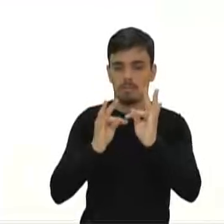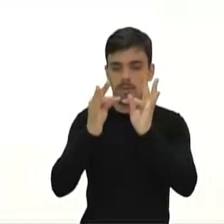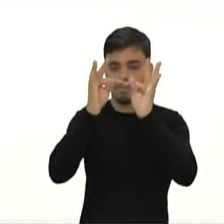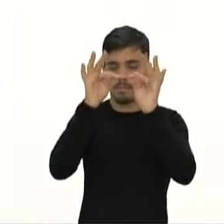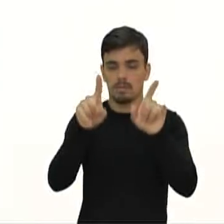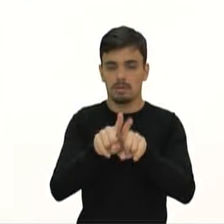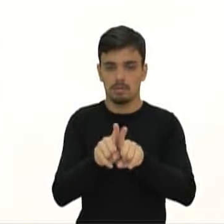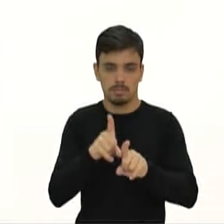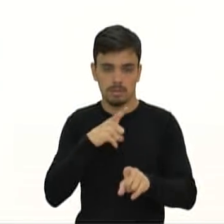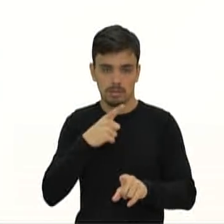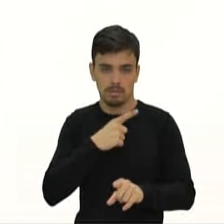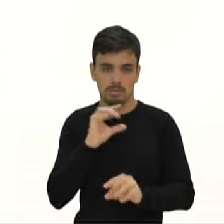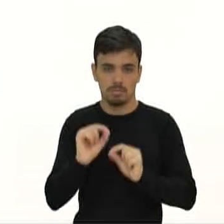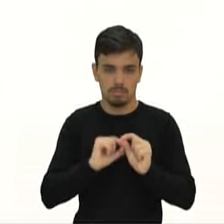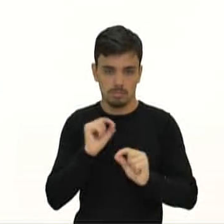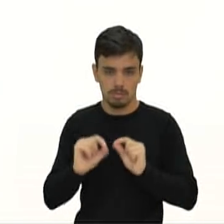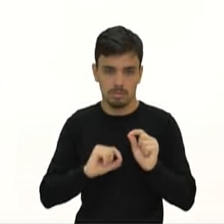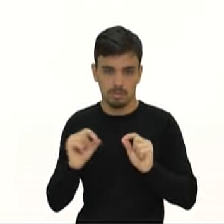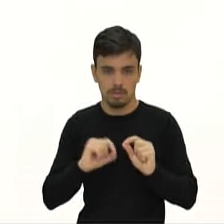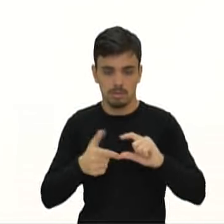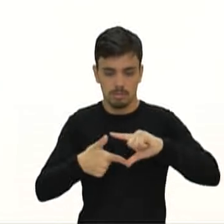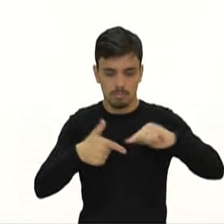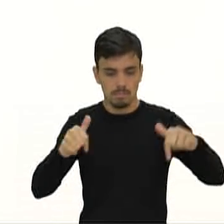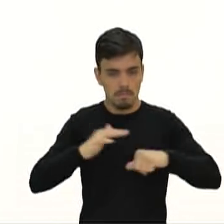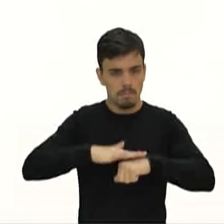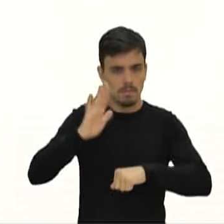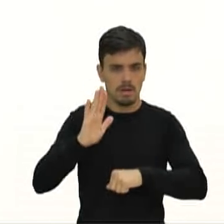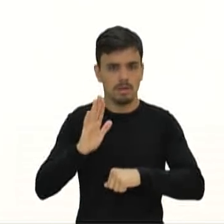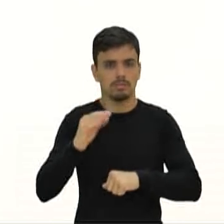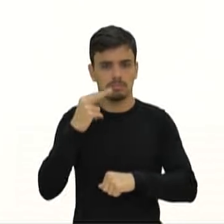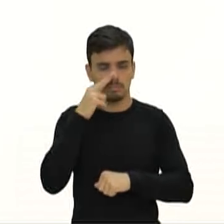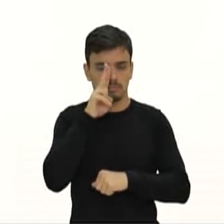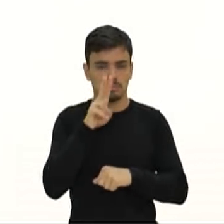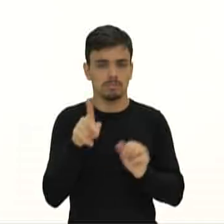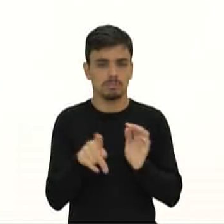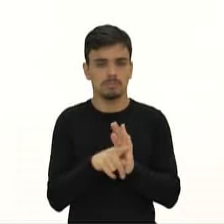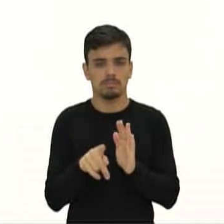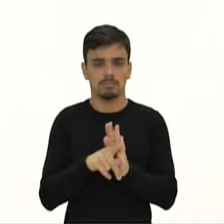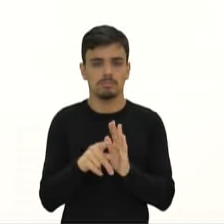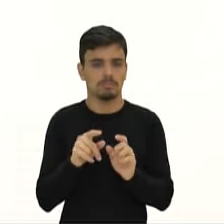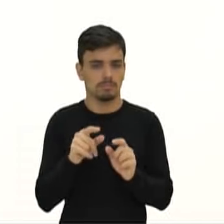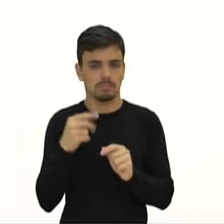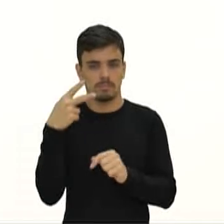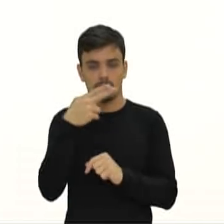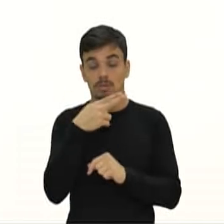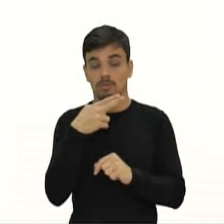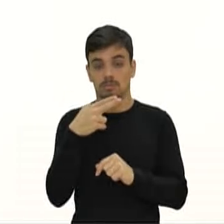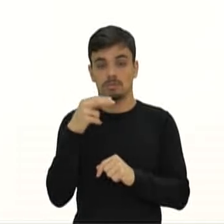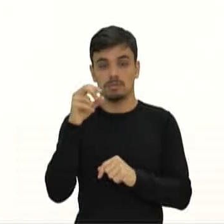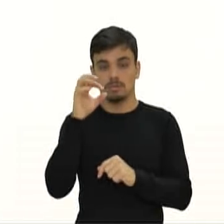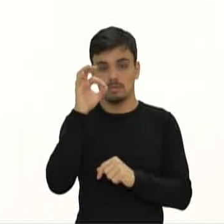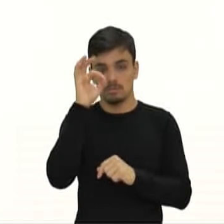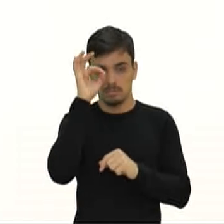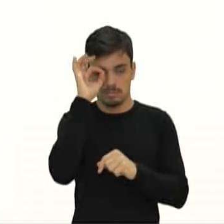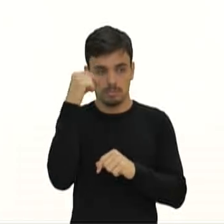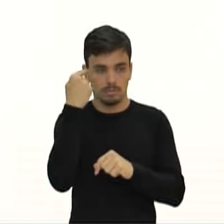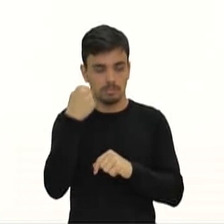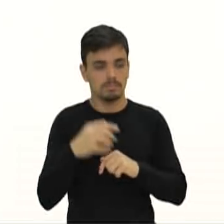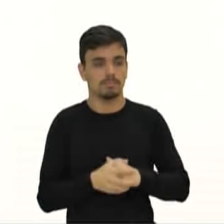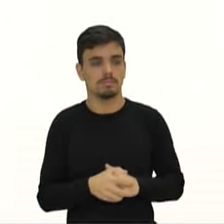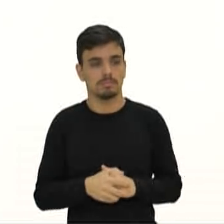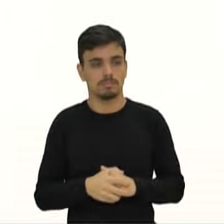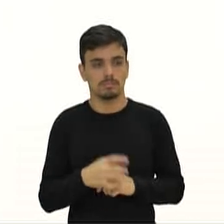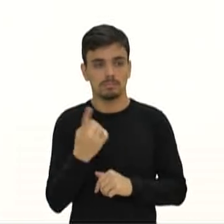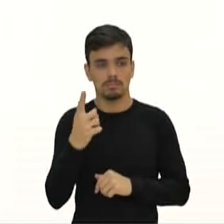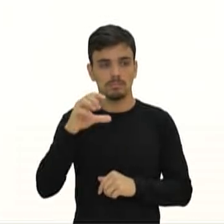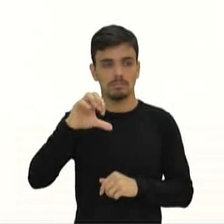até que tenhamos o avanço mais moderno das cirurgias oculares. Então, em 1963,